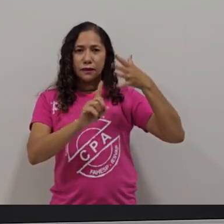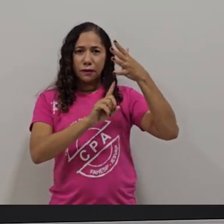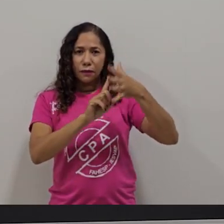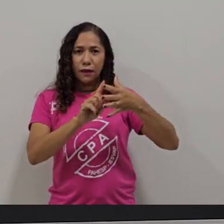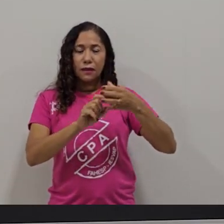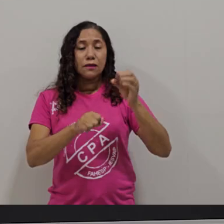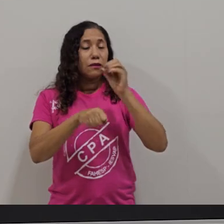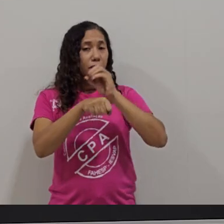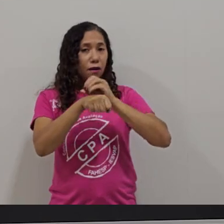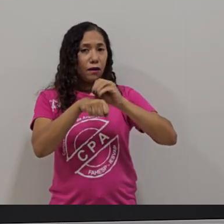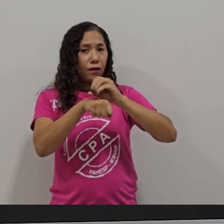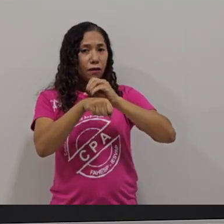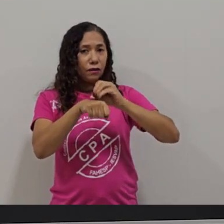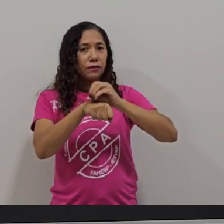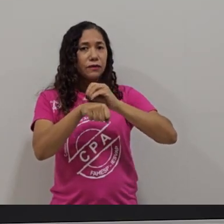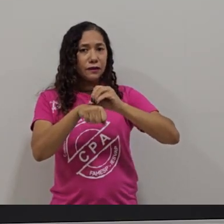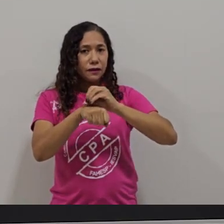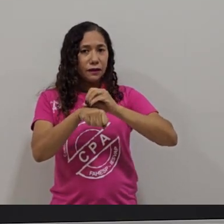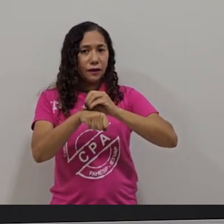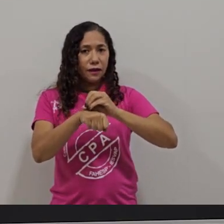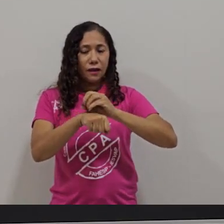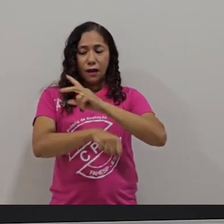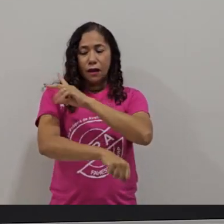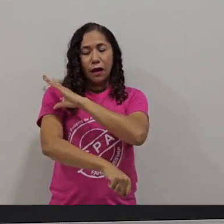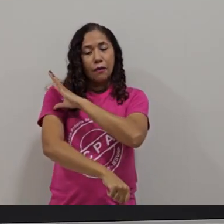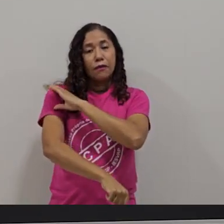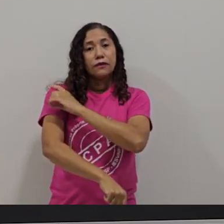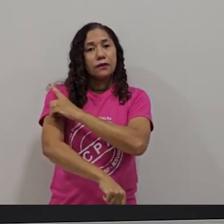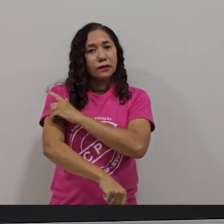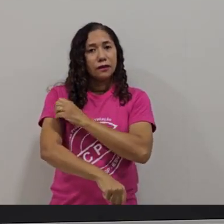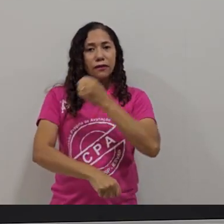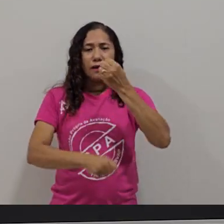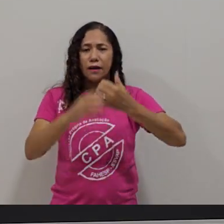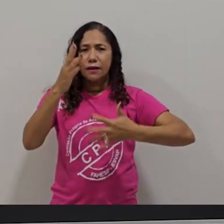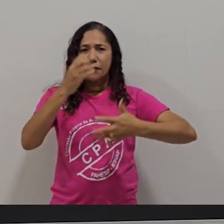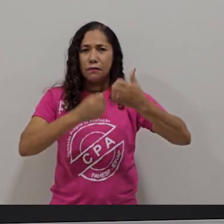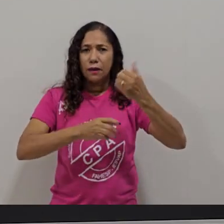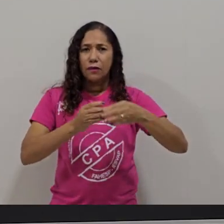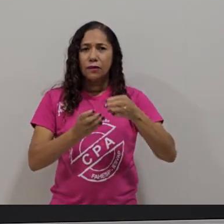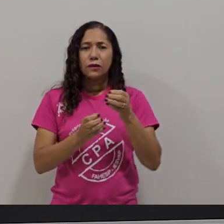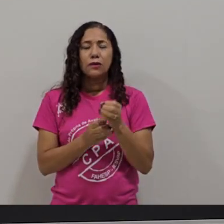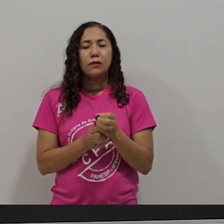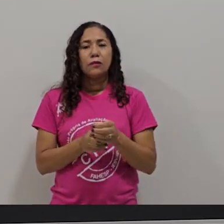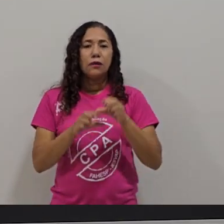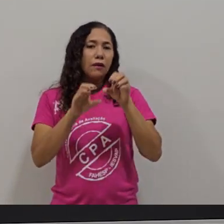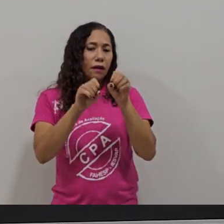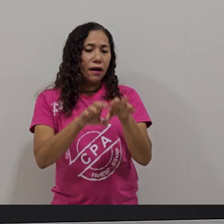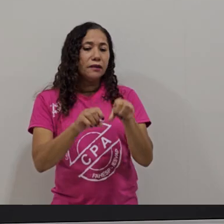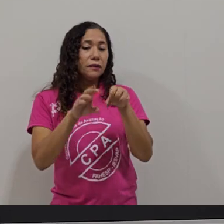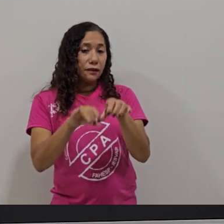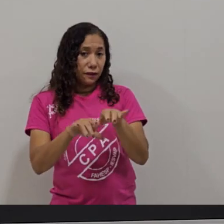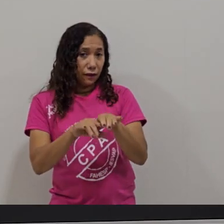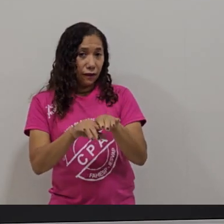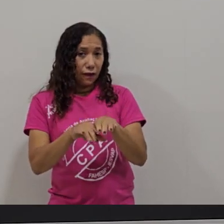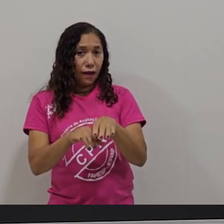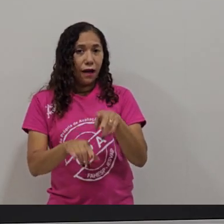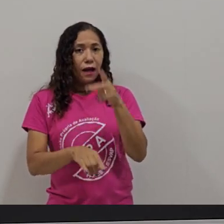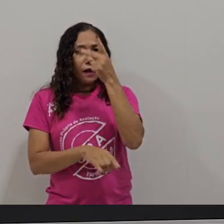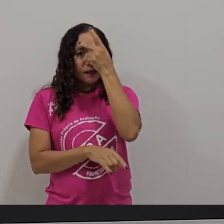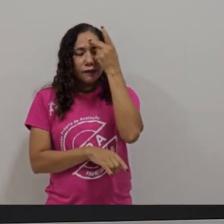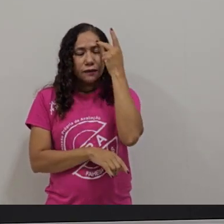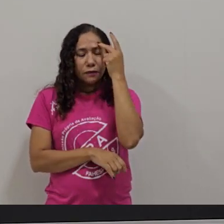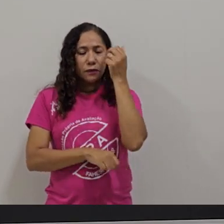se fosse um aulão, que a professora Clecivânia se propôs para poder... oficina. Isso, uma oficina para poder instruir esses profissionais com